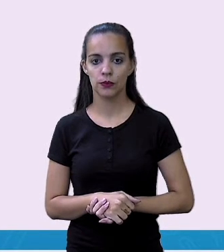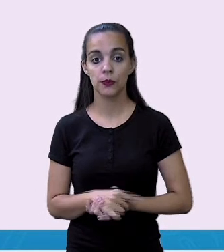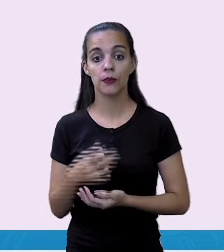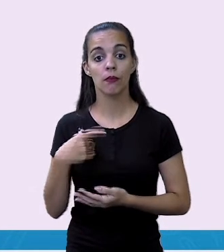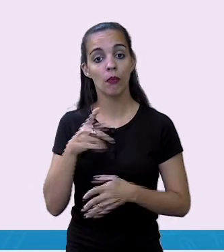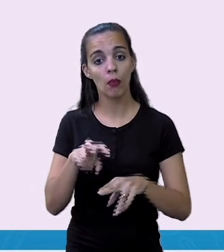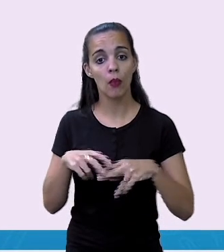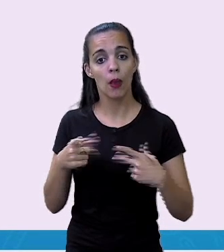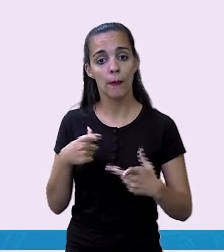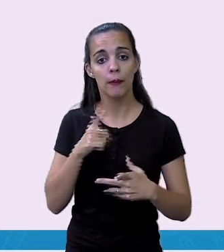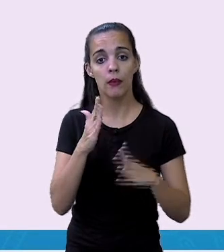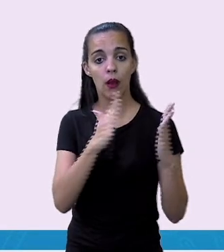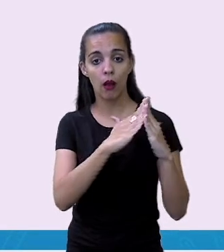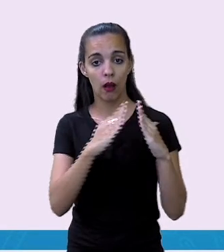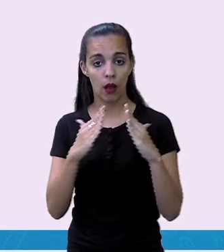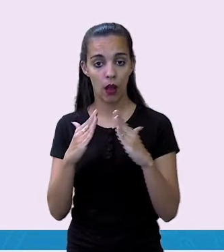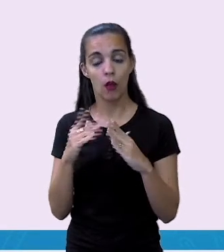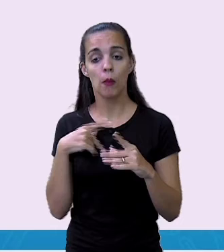caso